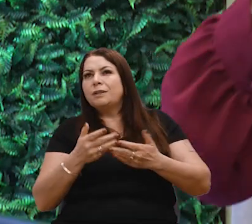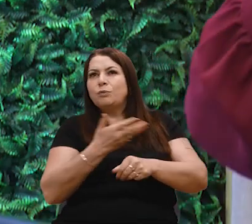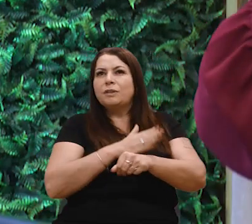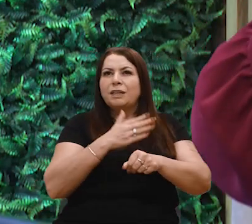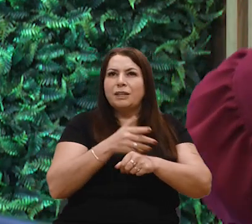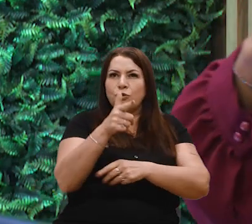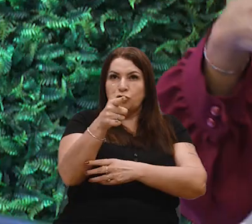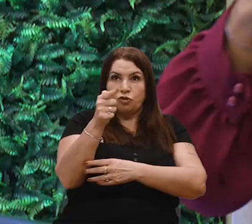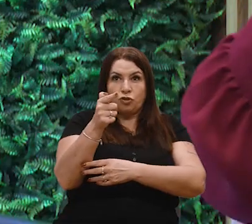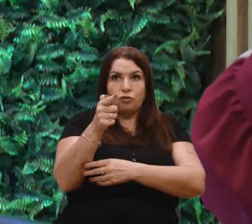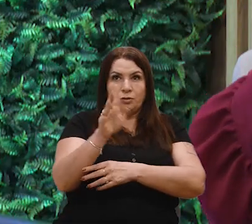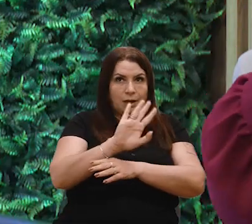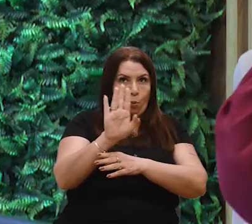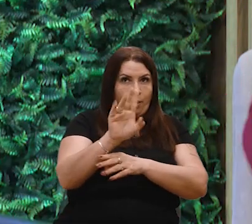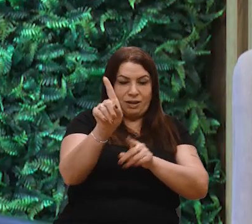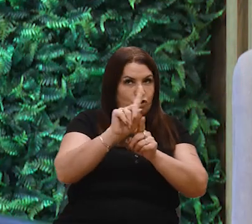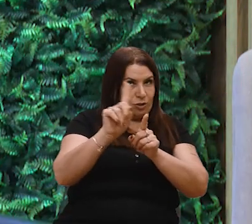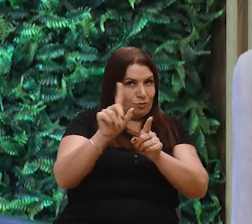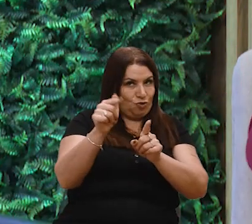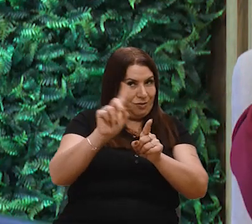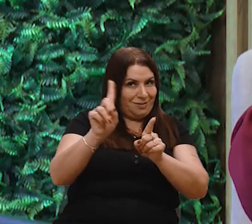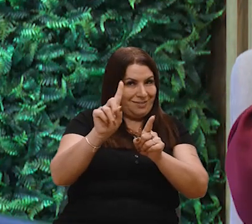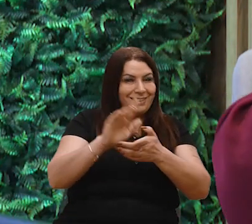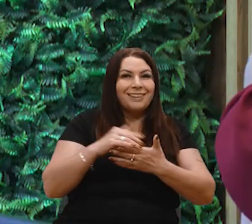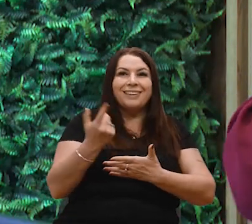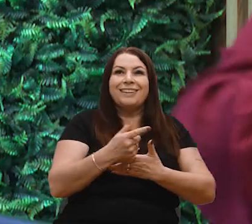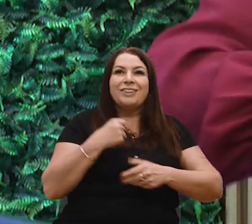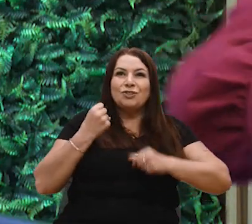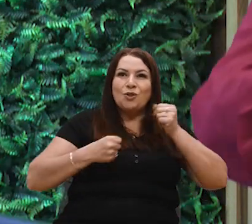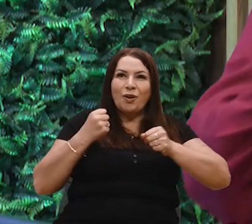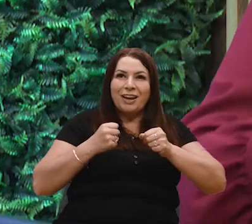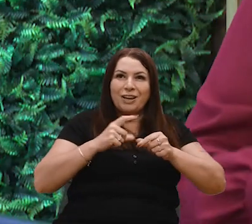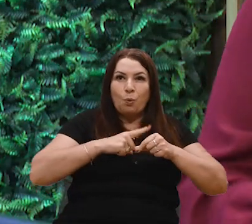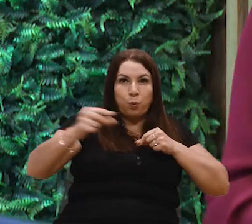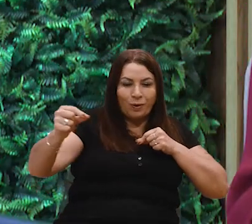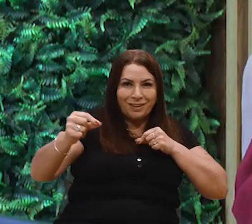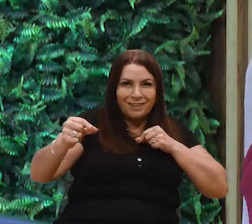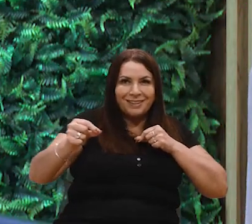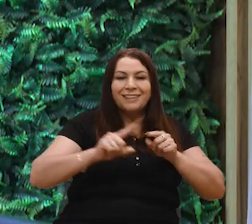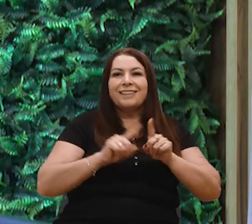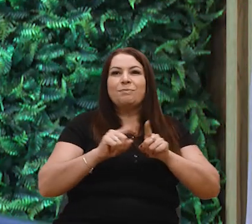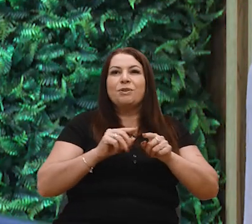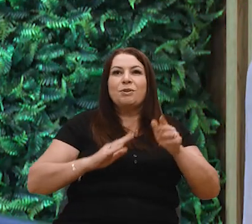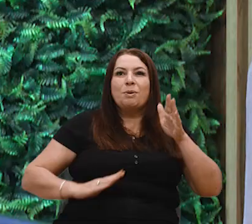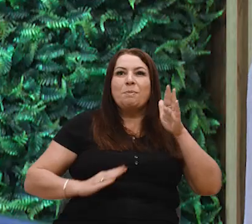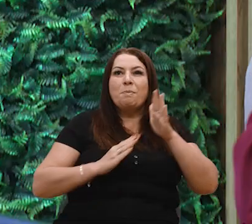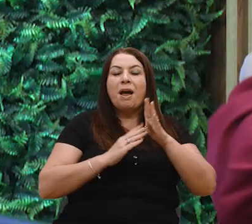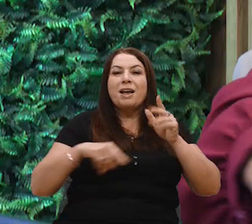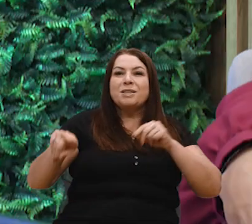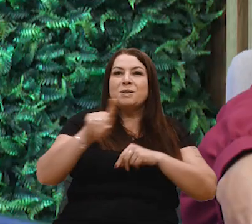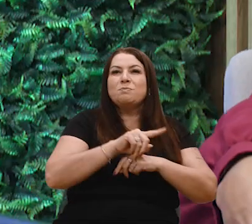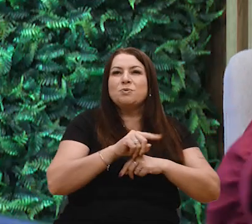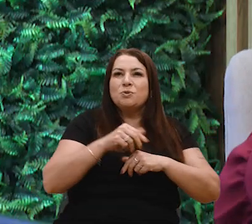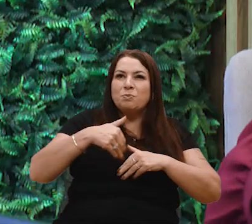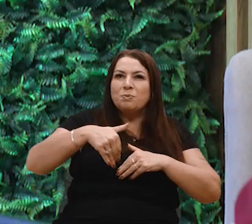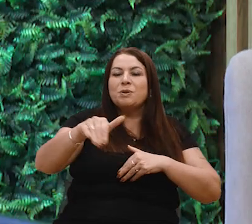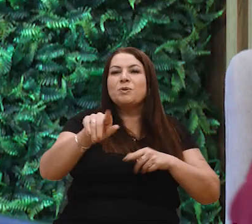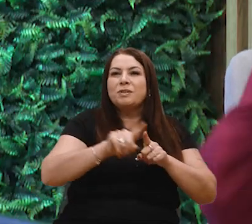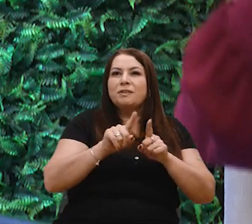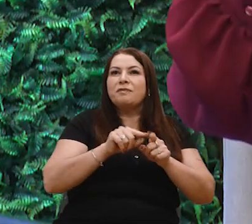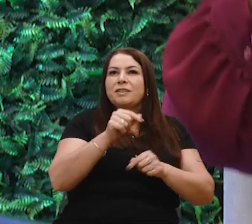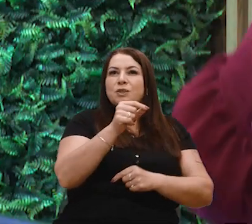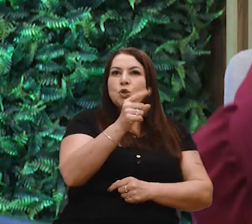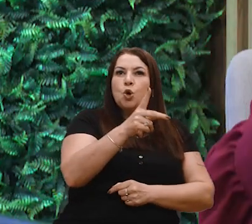Eu tenho treino de tiro. Gente, não é tiro, né? Calma, devagarinho. De correr, de fazer o seu máximo em algum percurso,